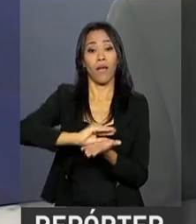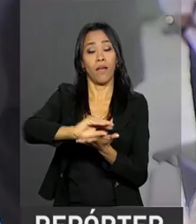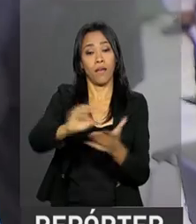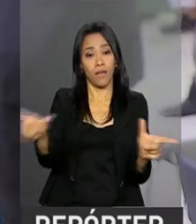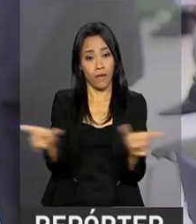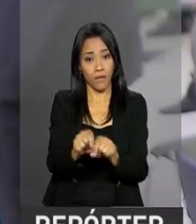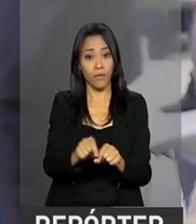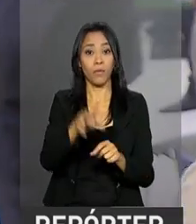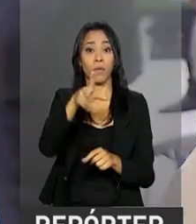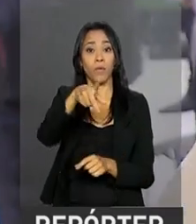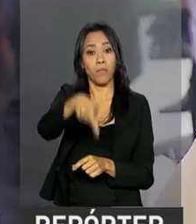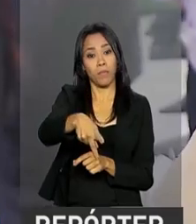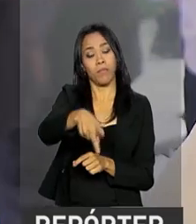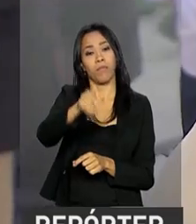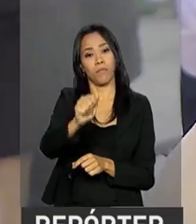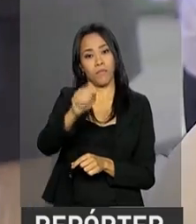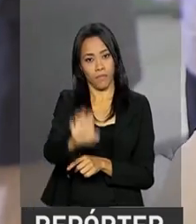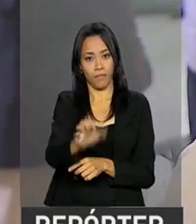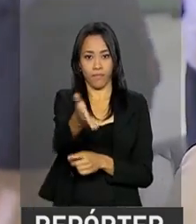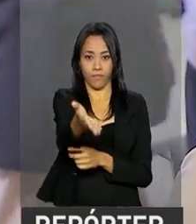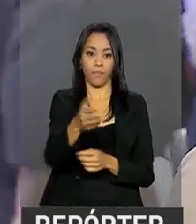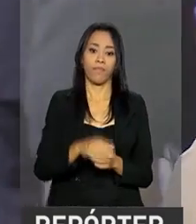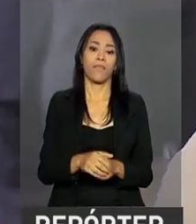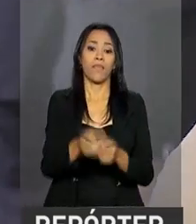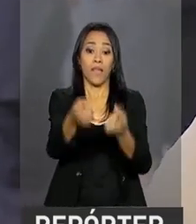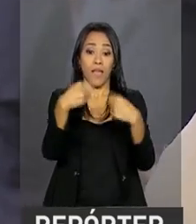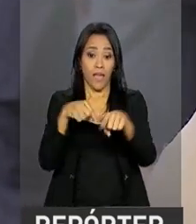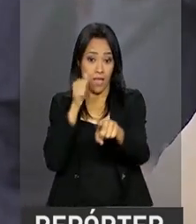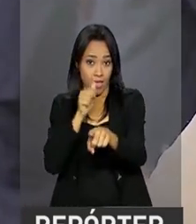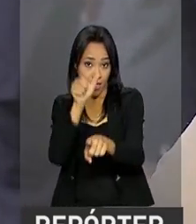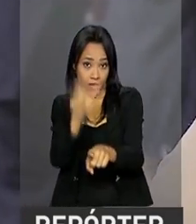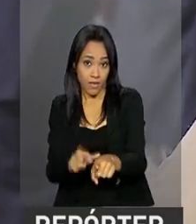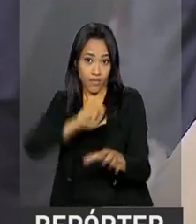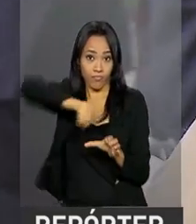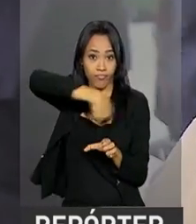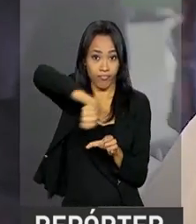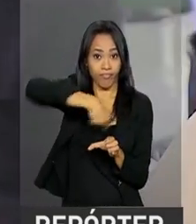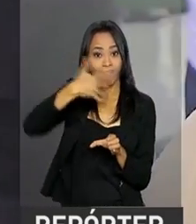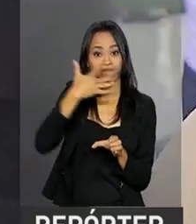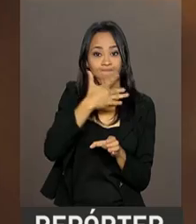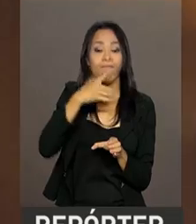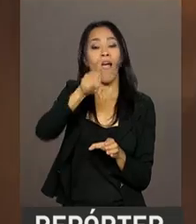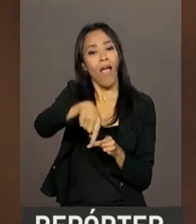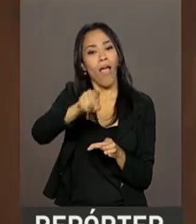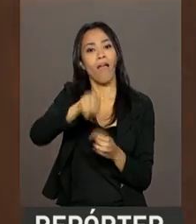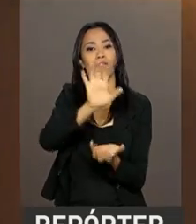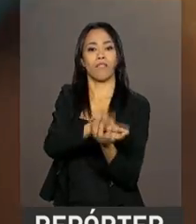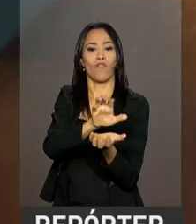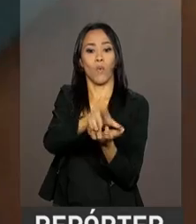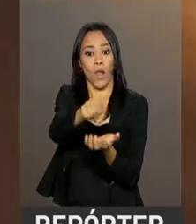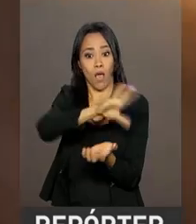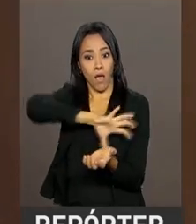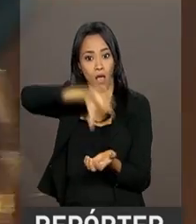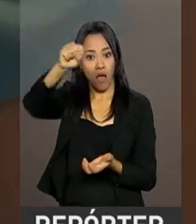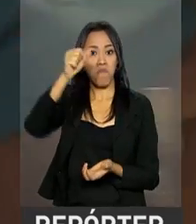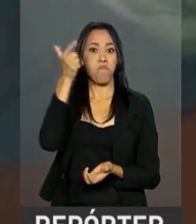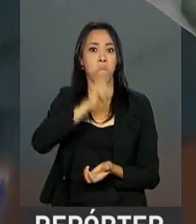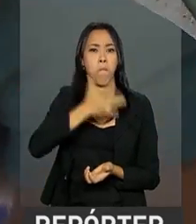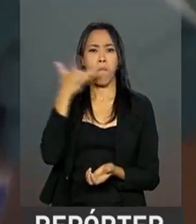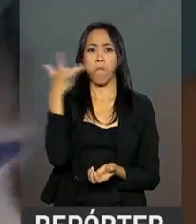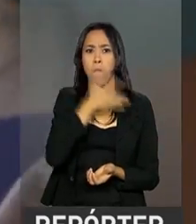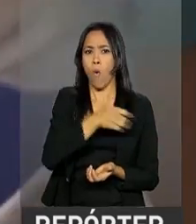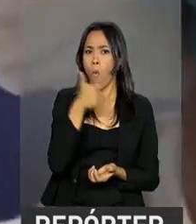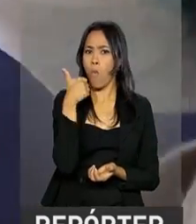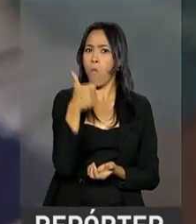escolar a notícia foi bem recebida pela Dejanira de Souza de Salvador que ganhou um concurso de melhores